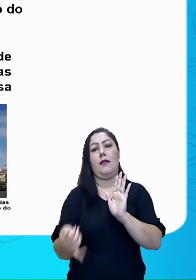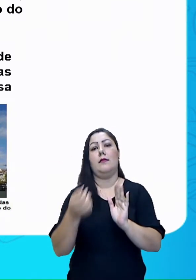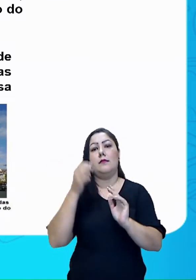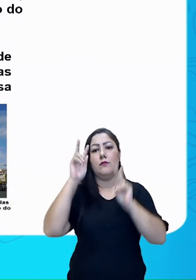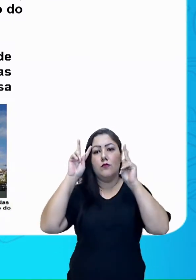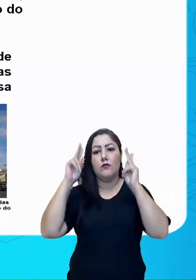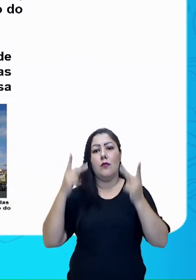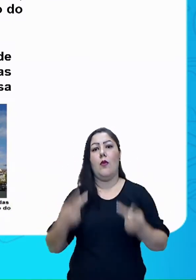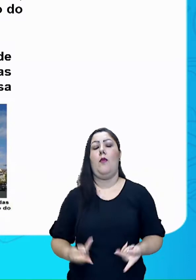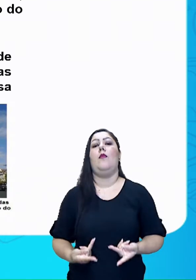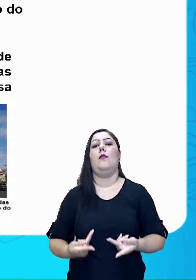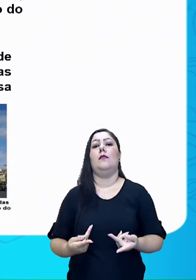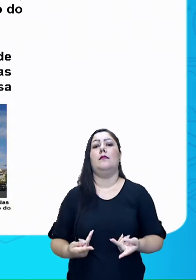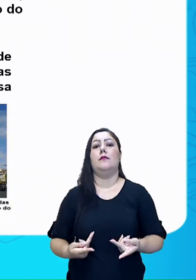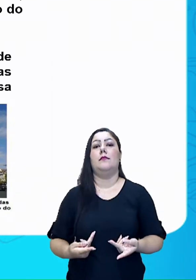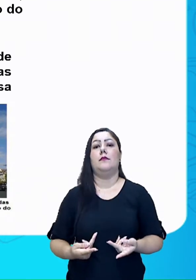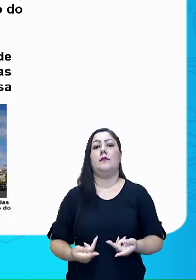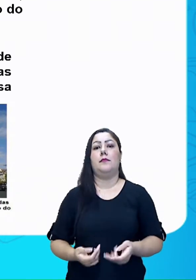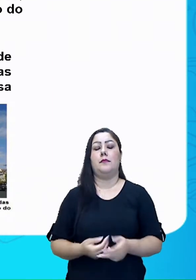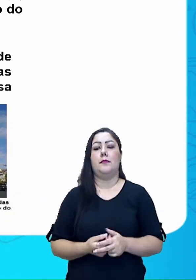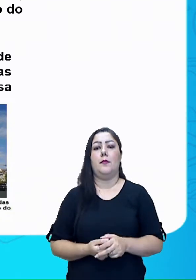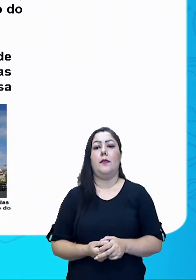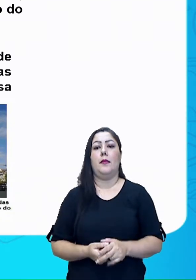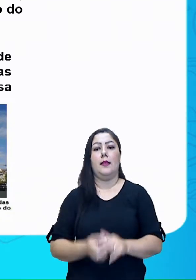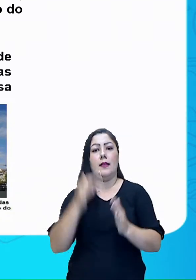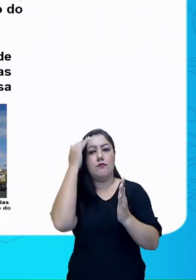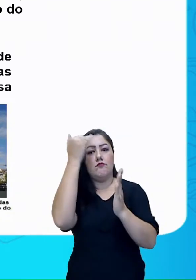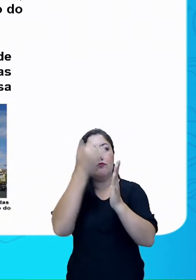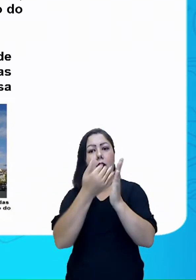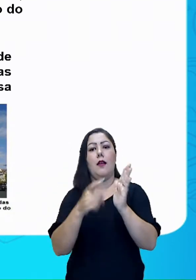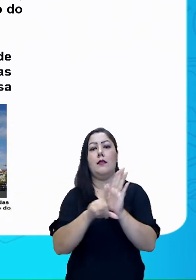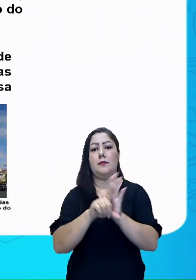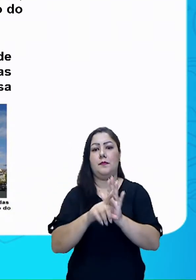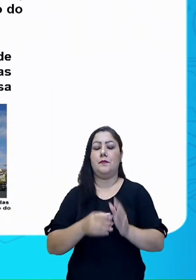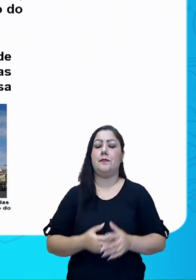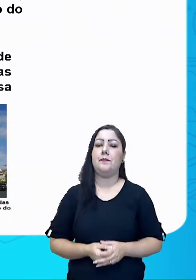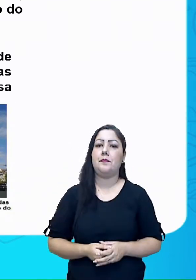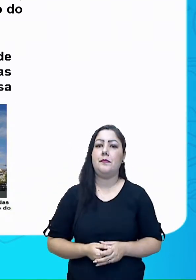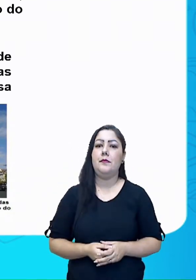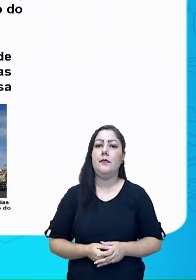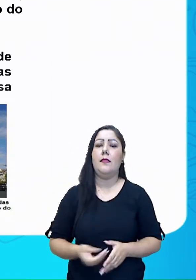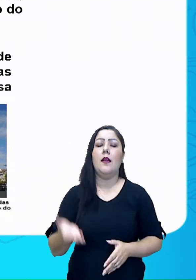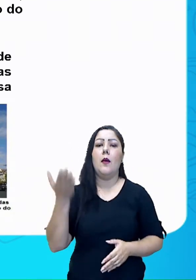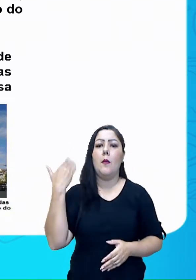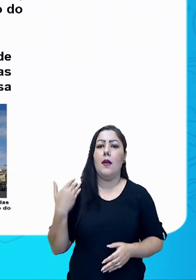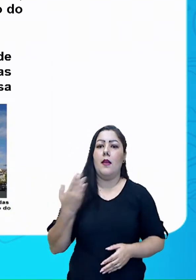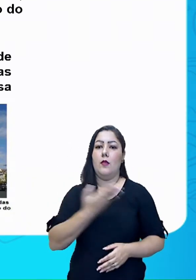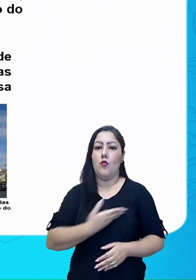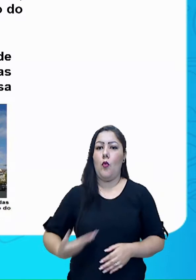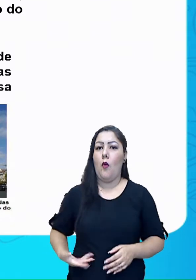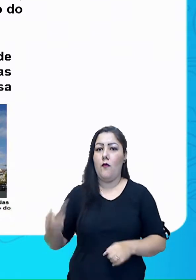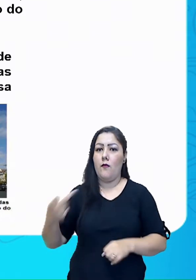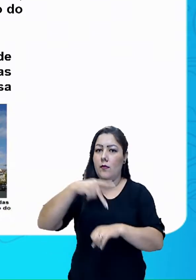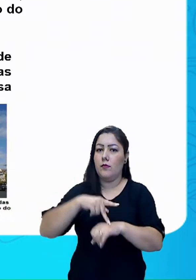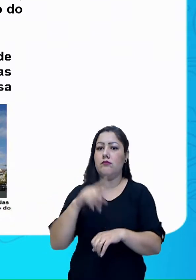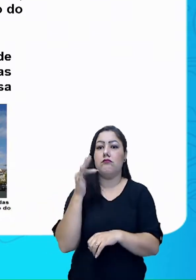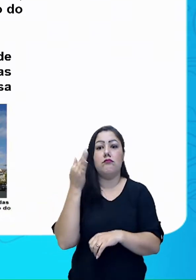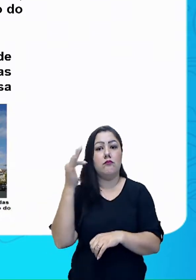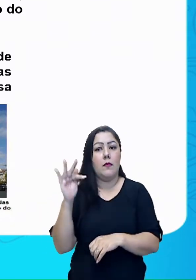O governo francês daquela época incentivou a construção de monumentos grandiosos